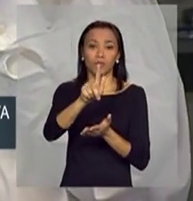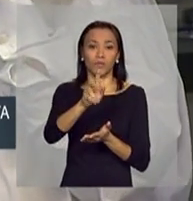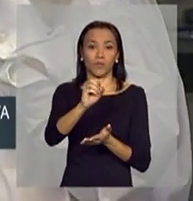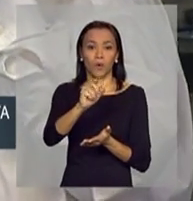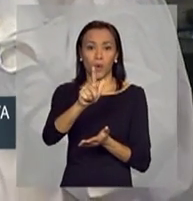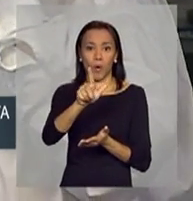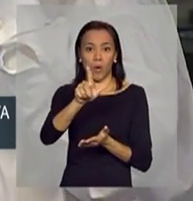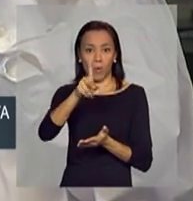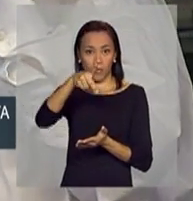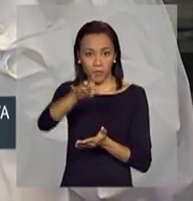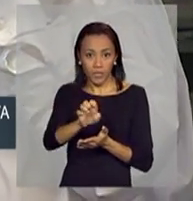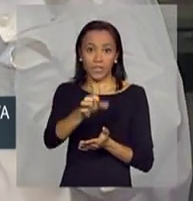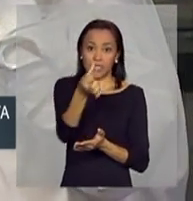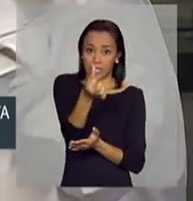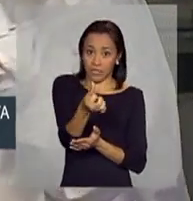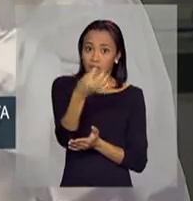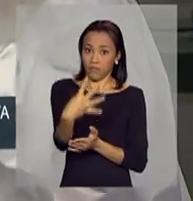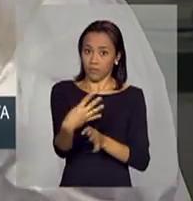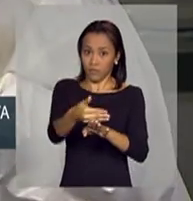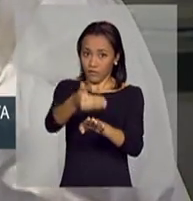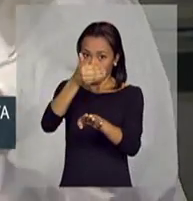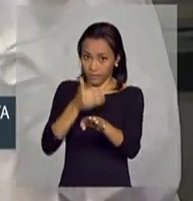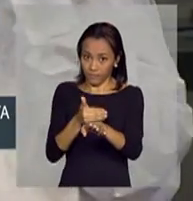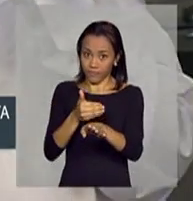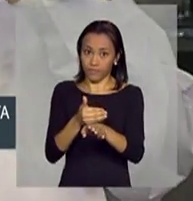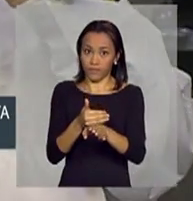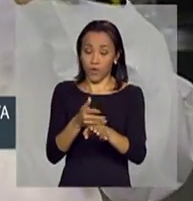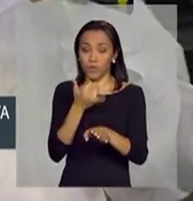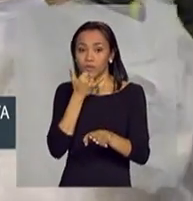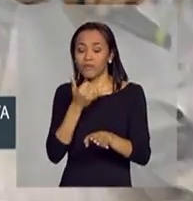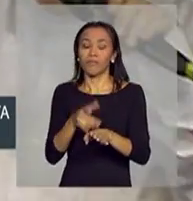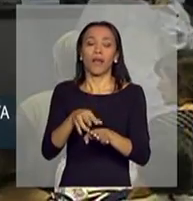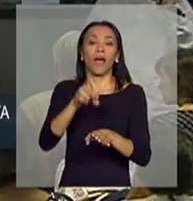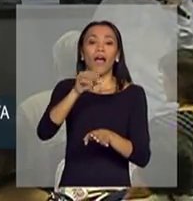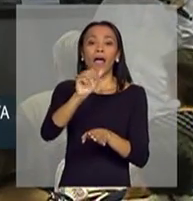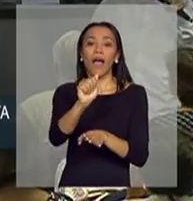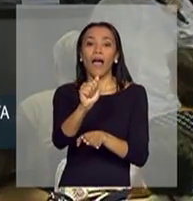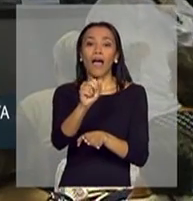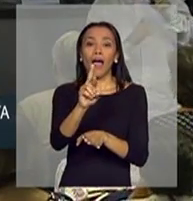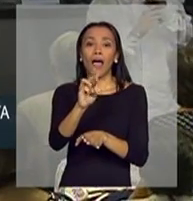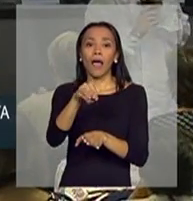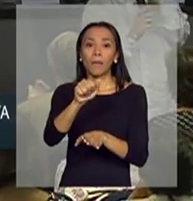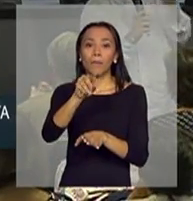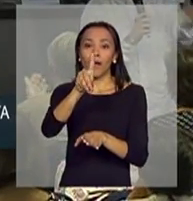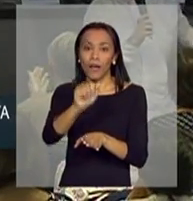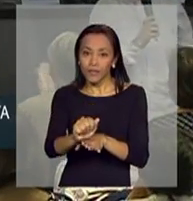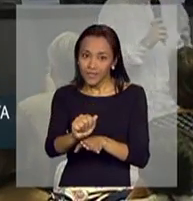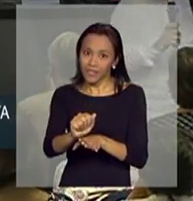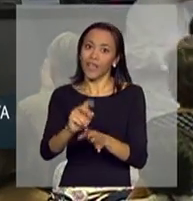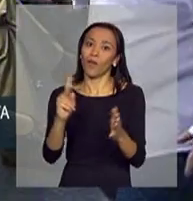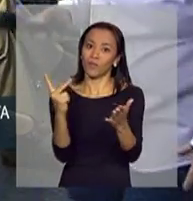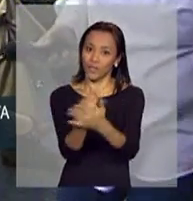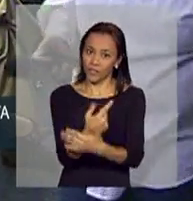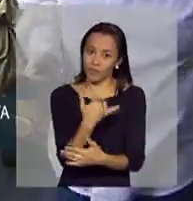Ela está na origem da ditadura, antes do início da luta armada. Obrigada. Desculpem. Muito obrigada aos senhores. Desculpem,